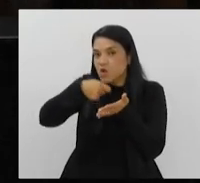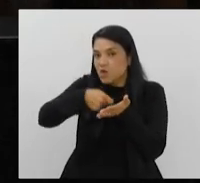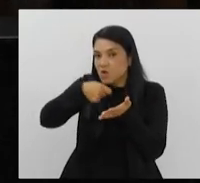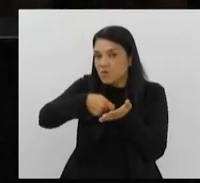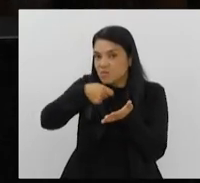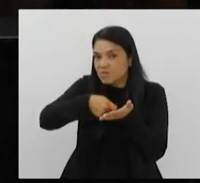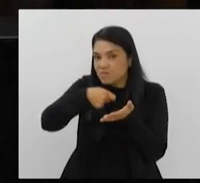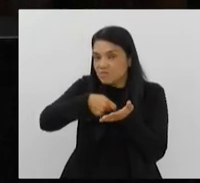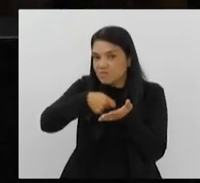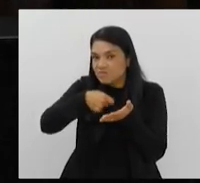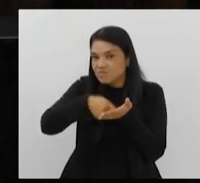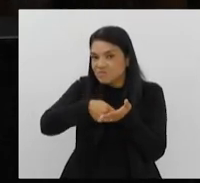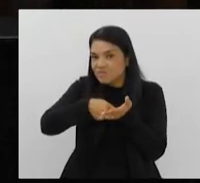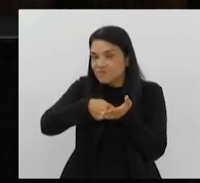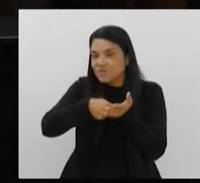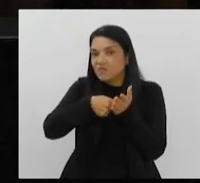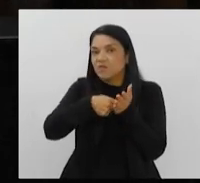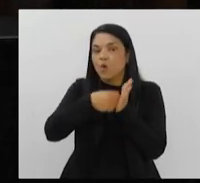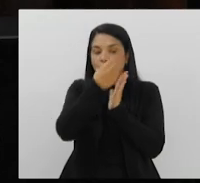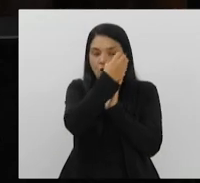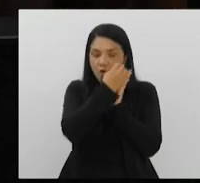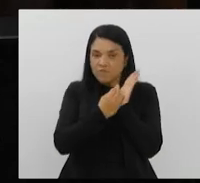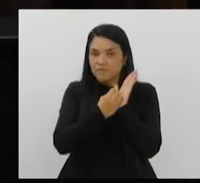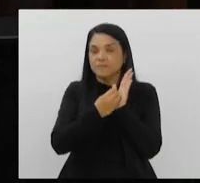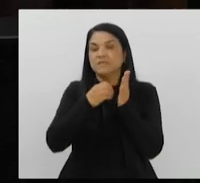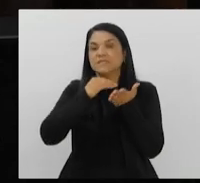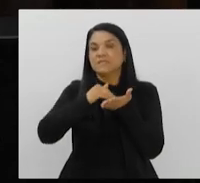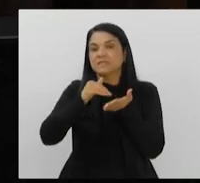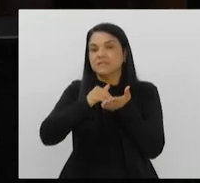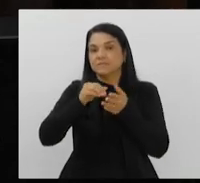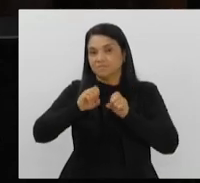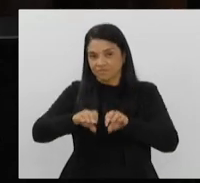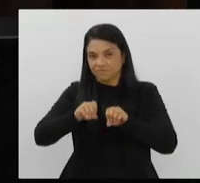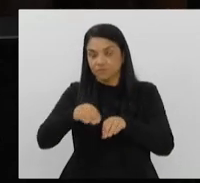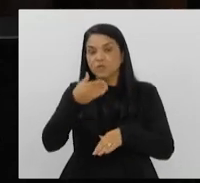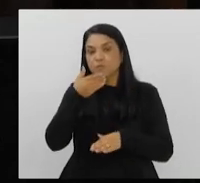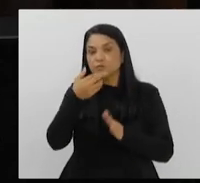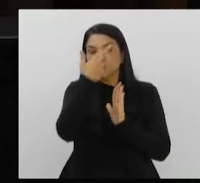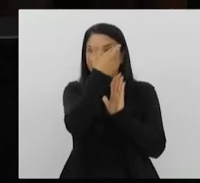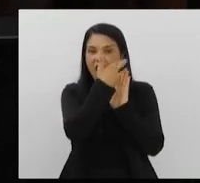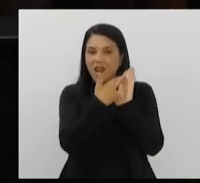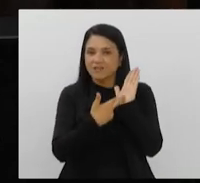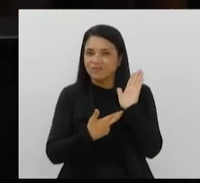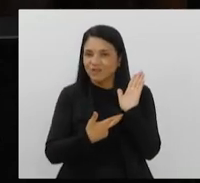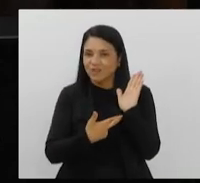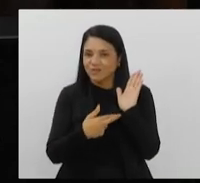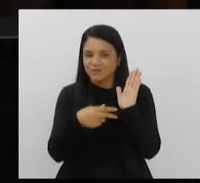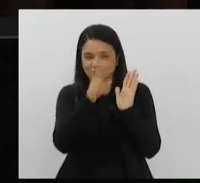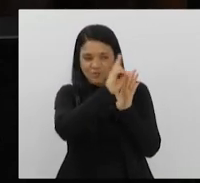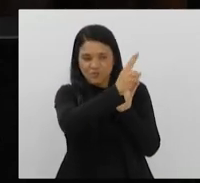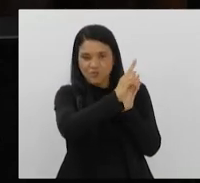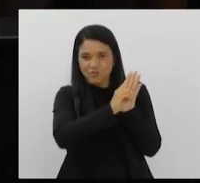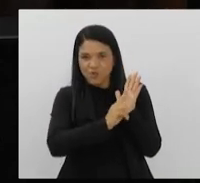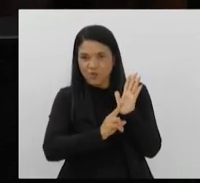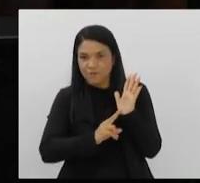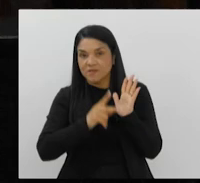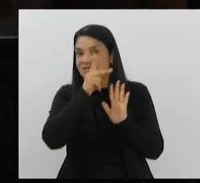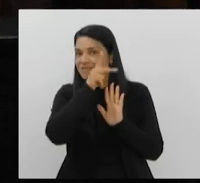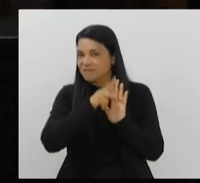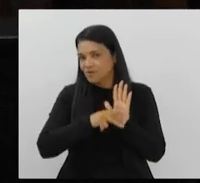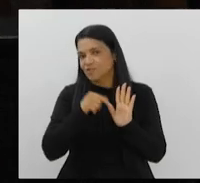obrigação de oficiar a Secretaria de Educação e pedir o relatório dessas pessoas e desses